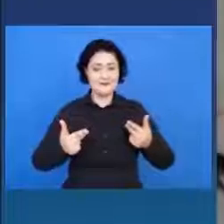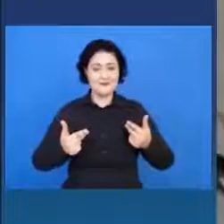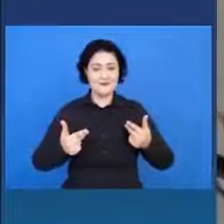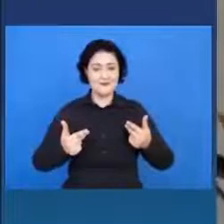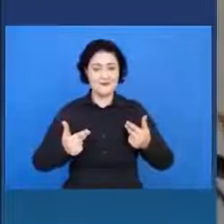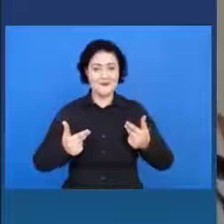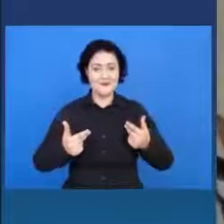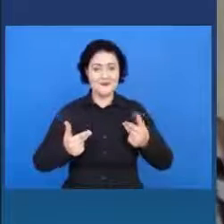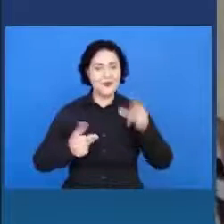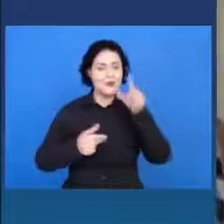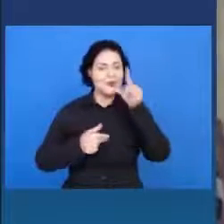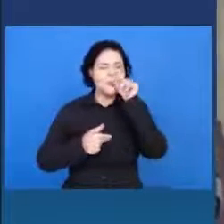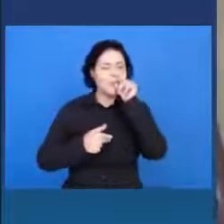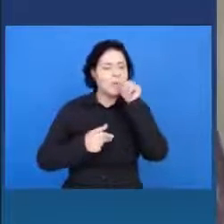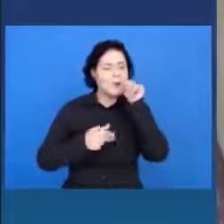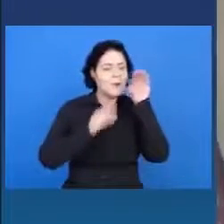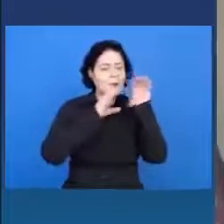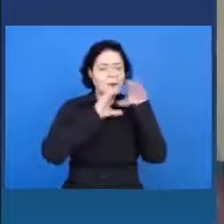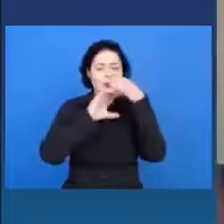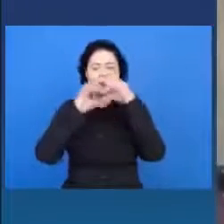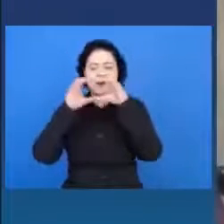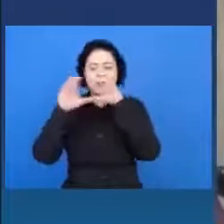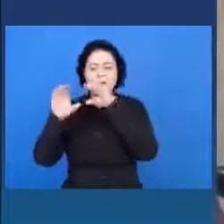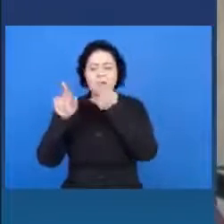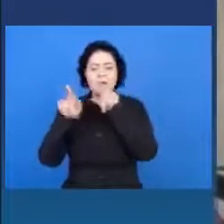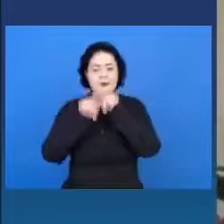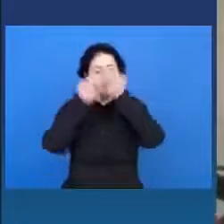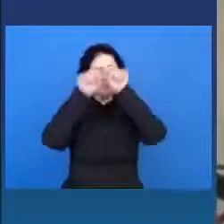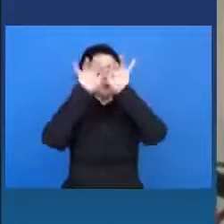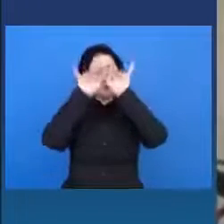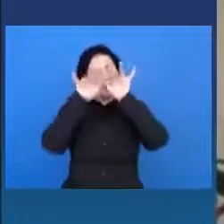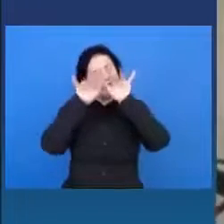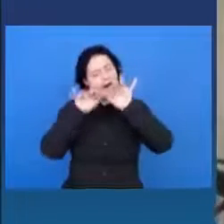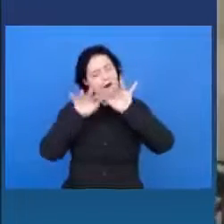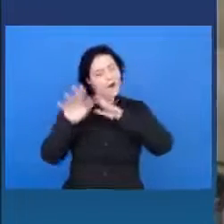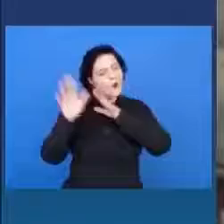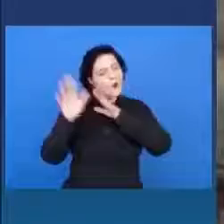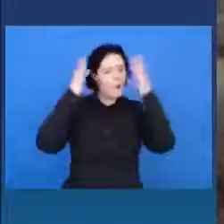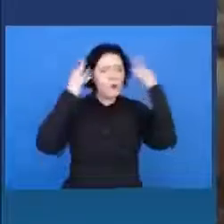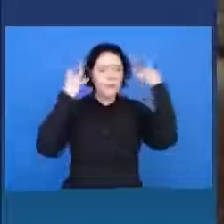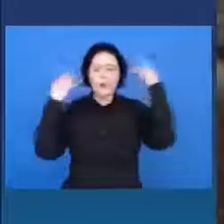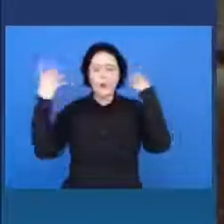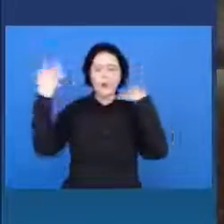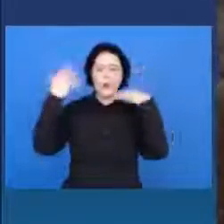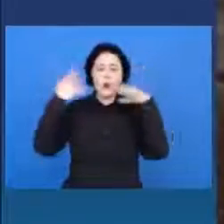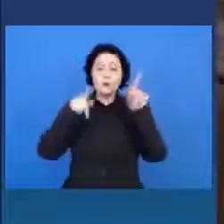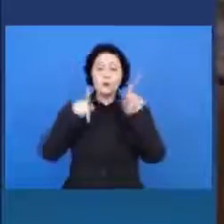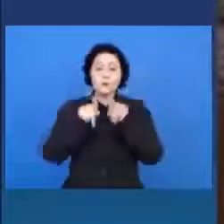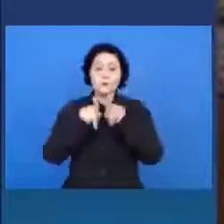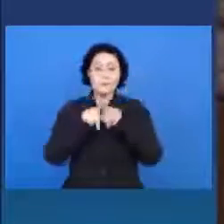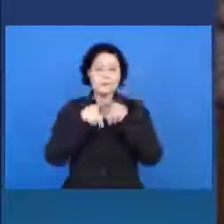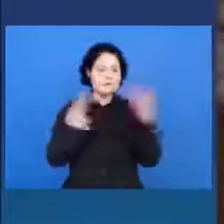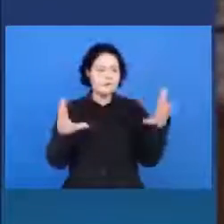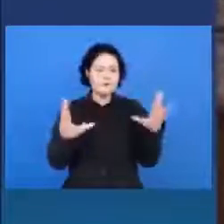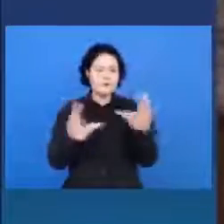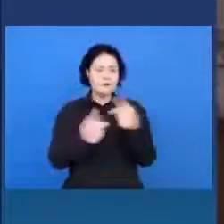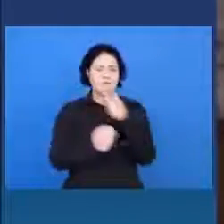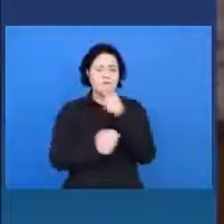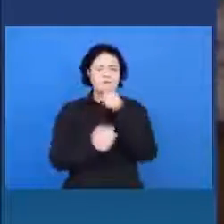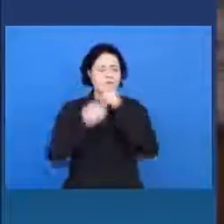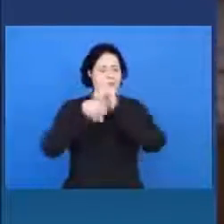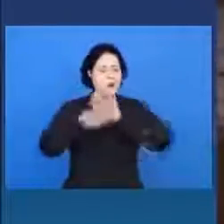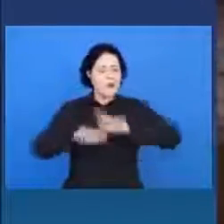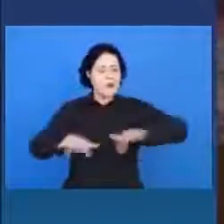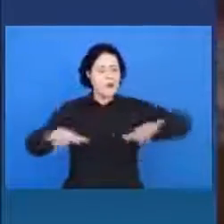a cantoria de passarinhos brisa que agita os cabelos e o espetáculo do mar que